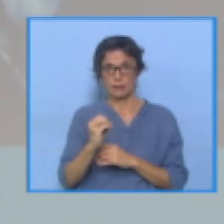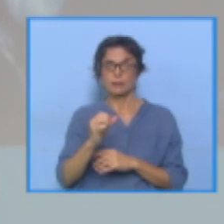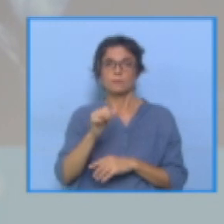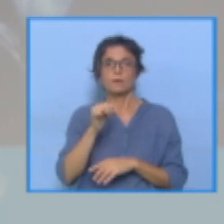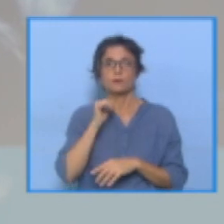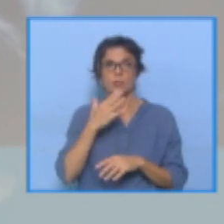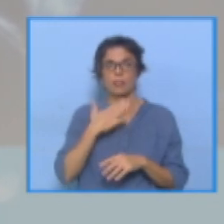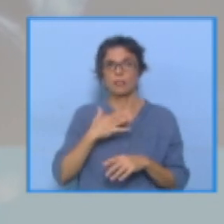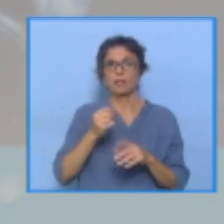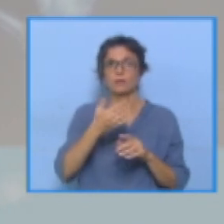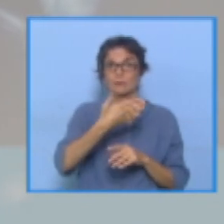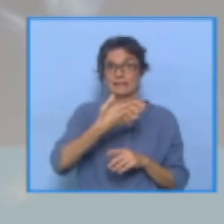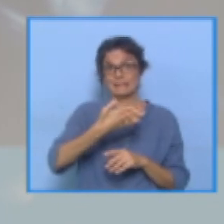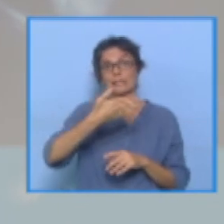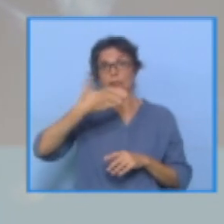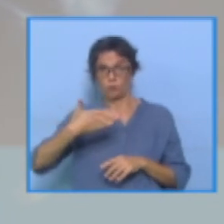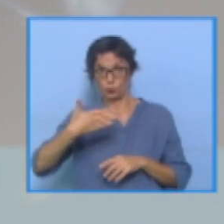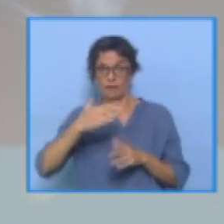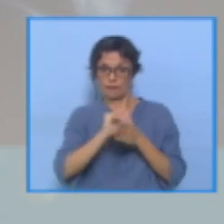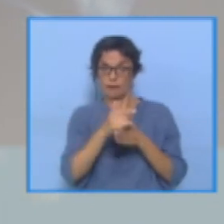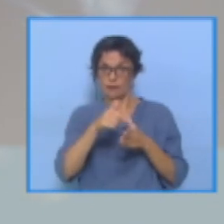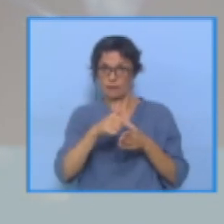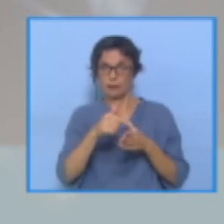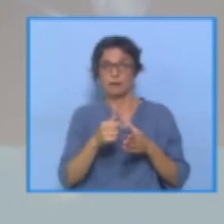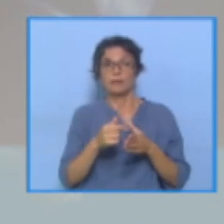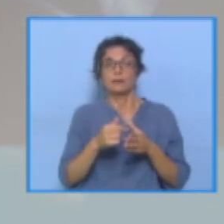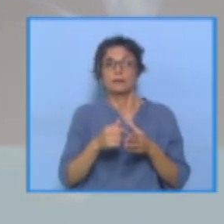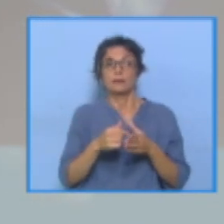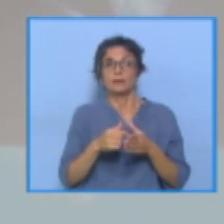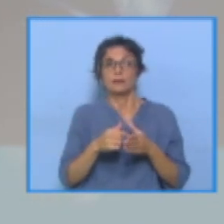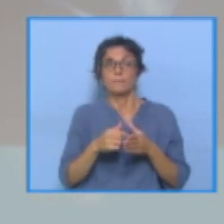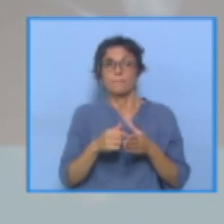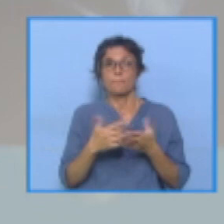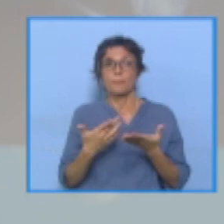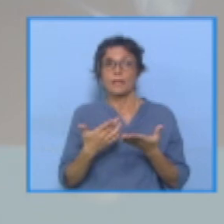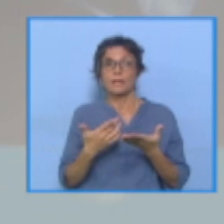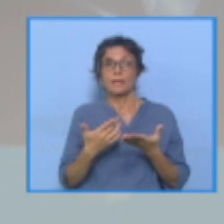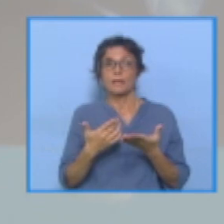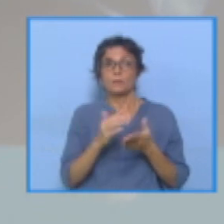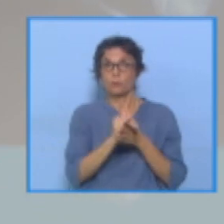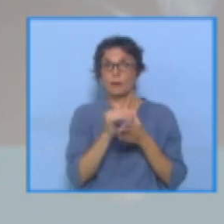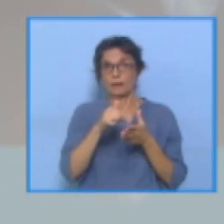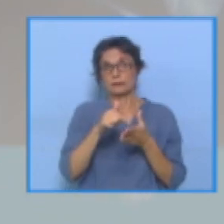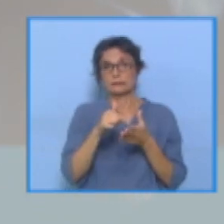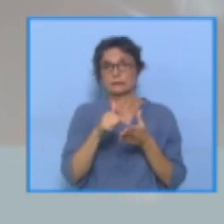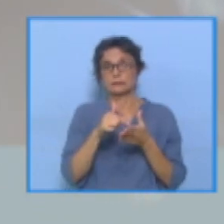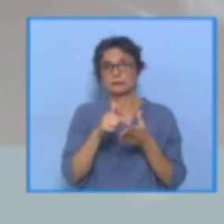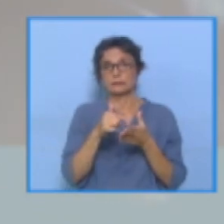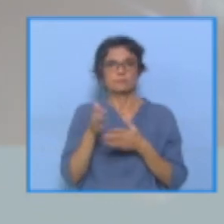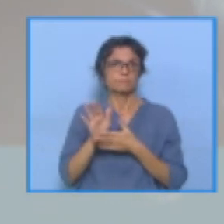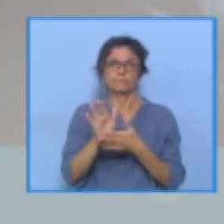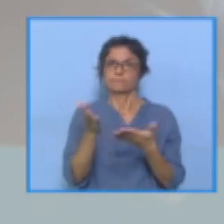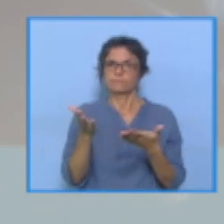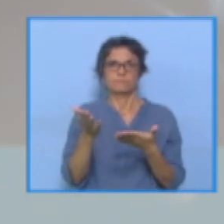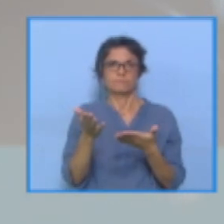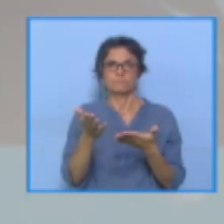estão aí 71 cartas de todas estas dioceses, e são cartas que demonstram estas